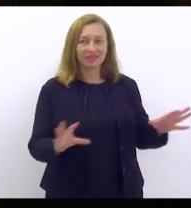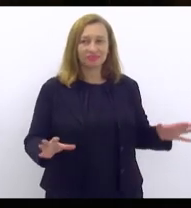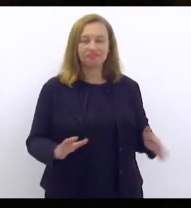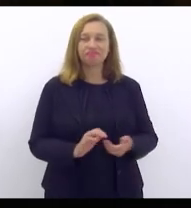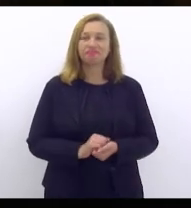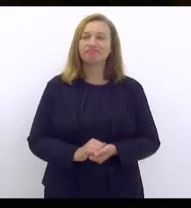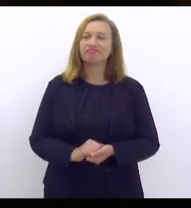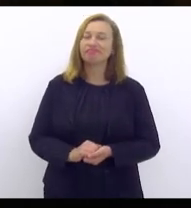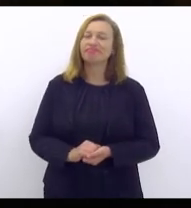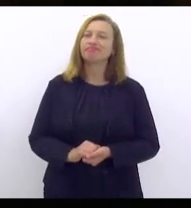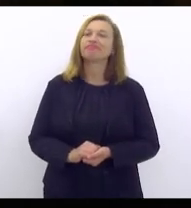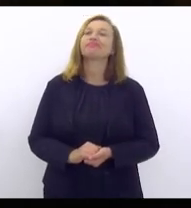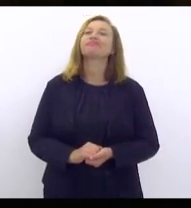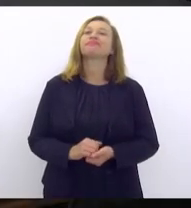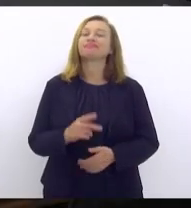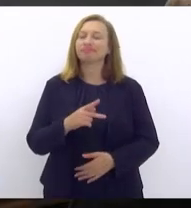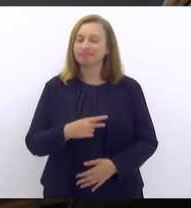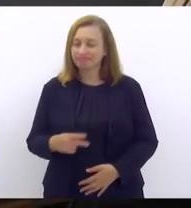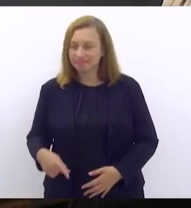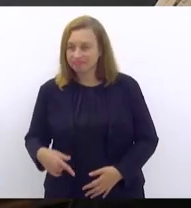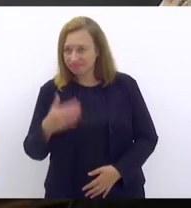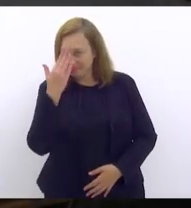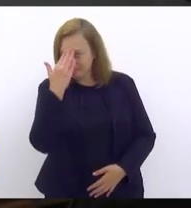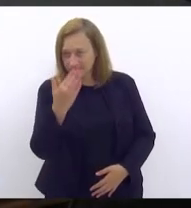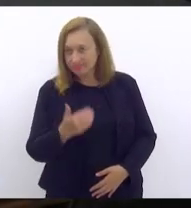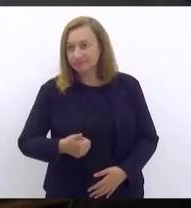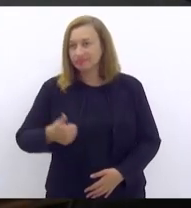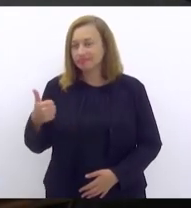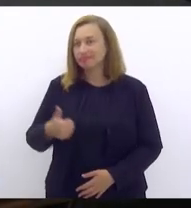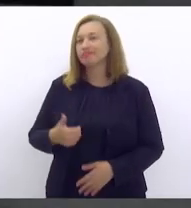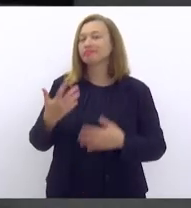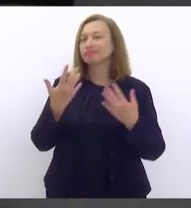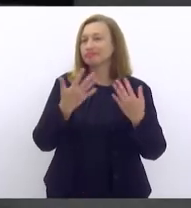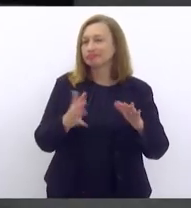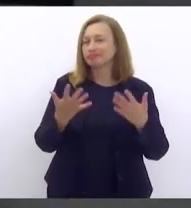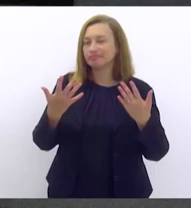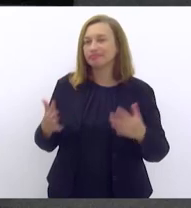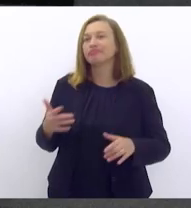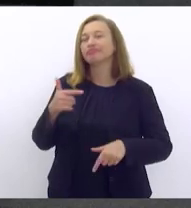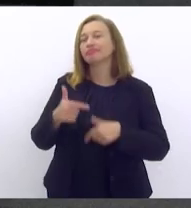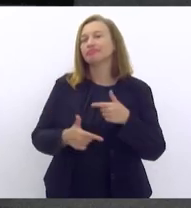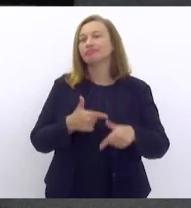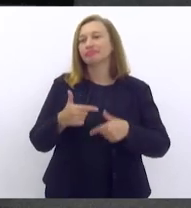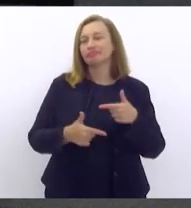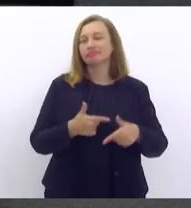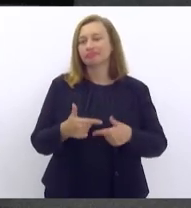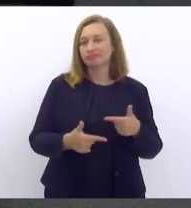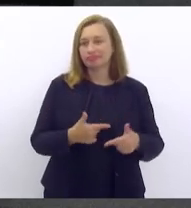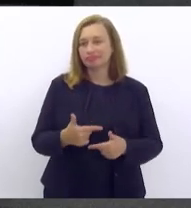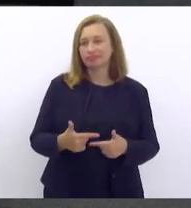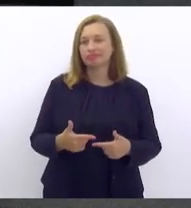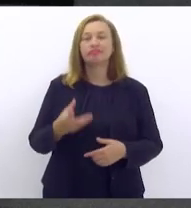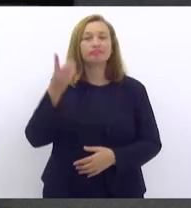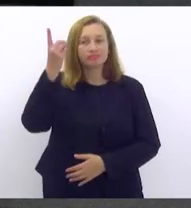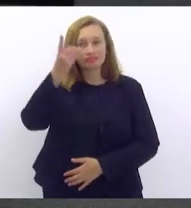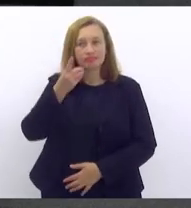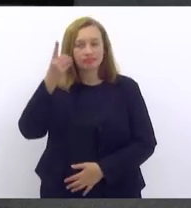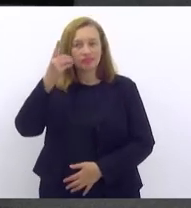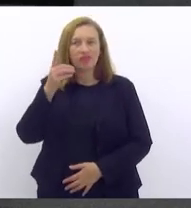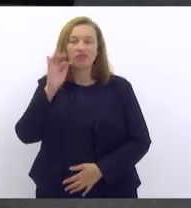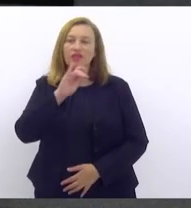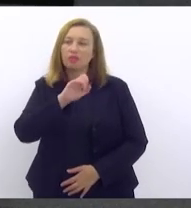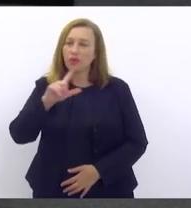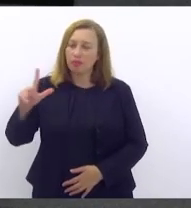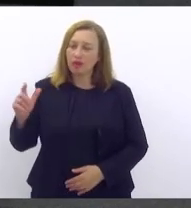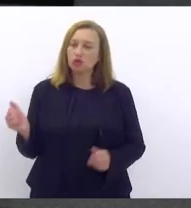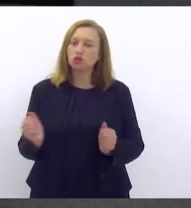Opa. Presidente, obrigado. Primeiro, quero aqui parabenizar o trabalho de excelência que o deputado Felipe